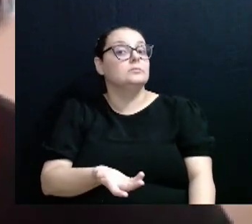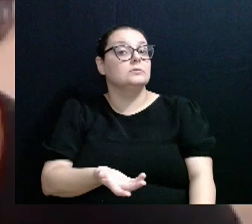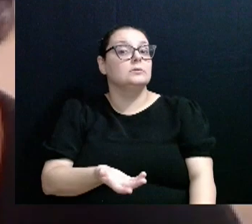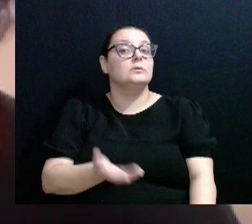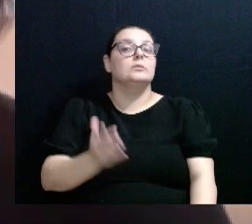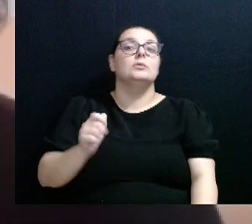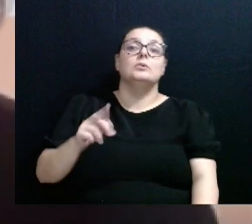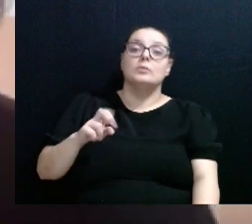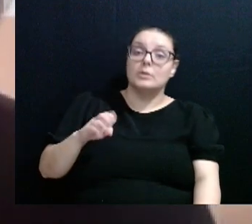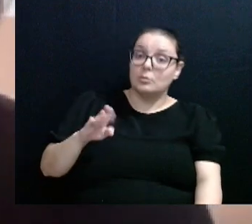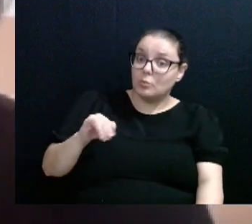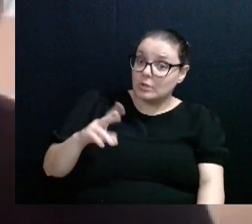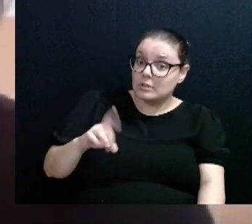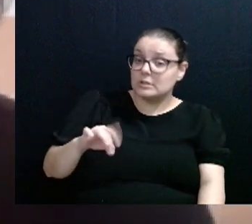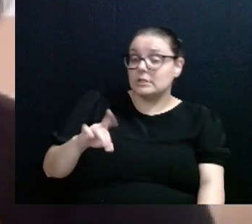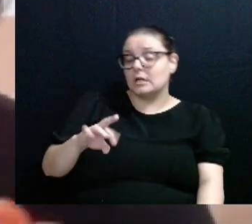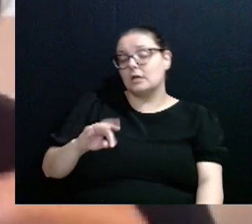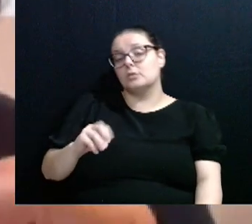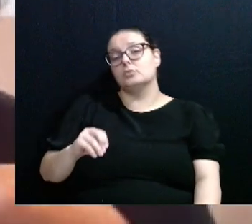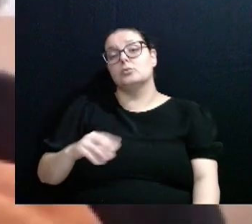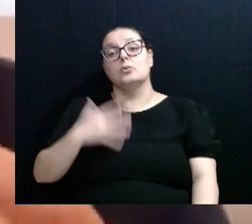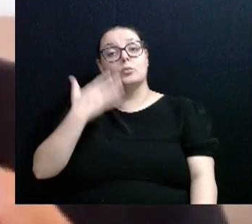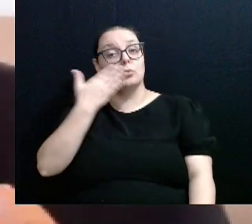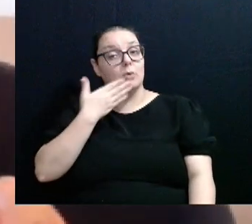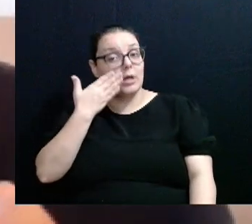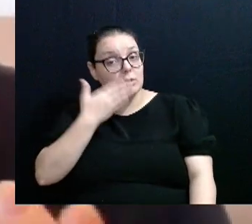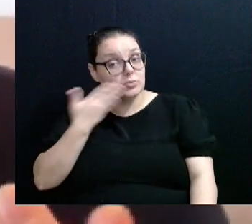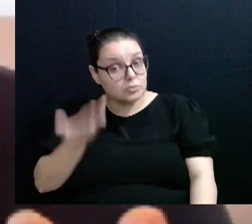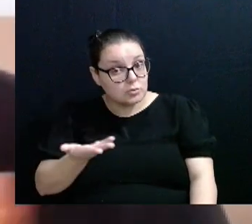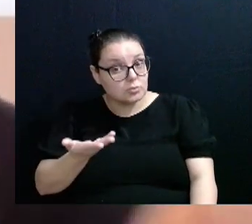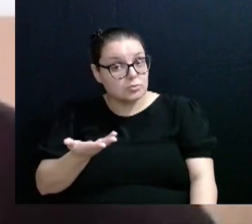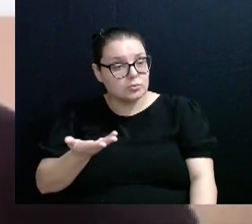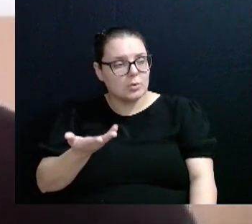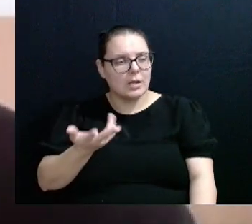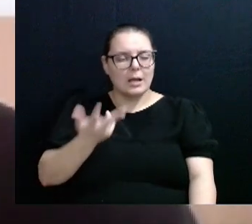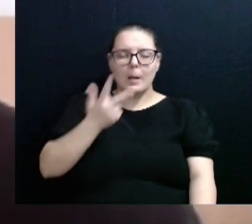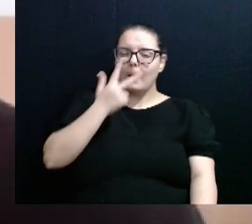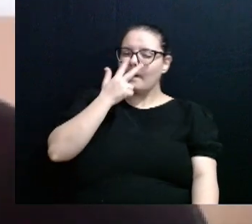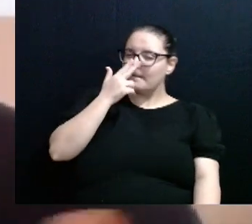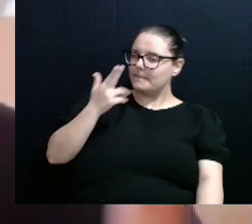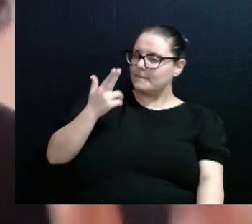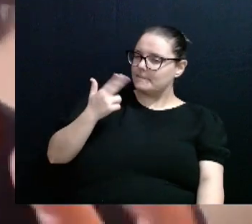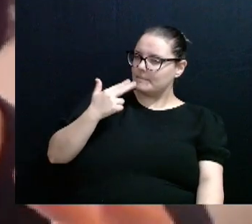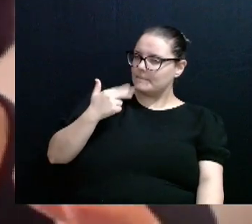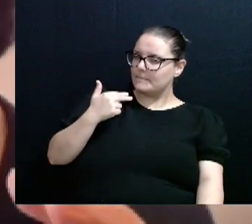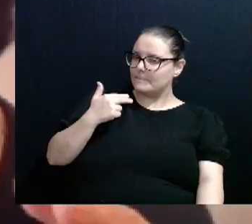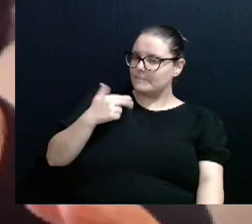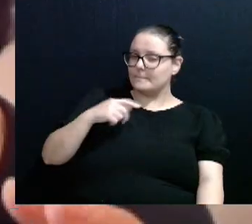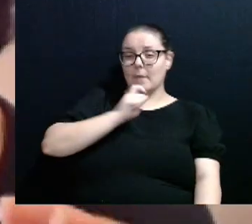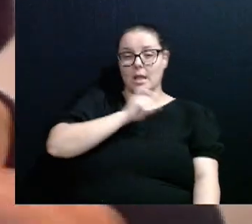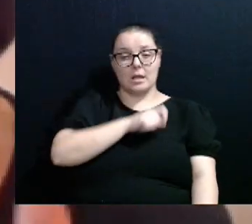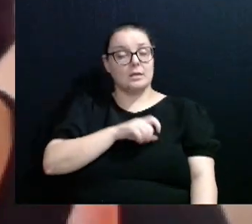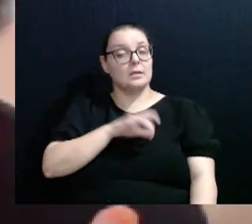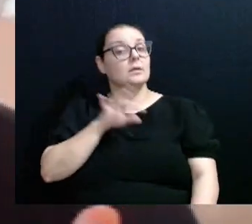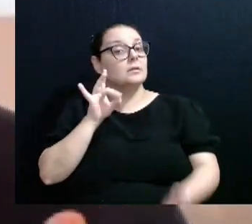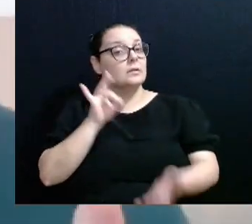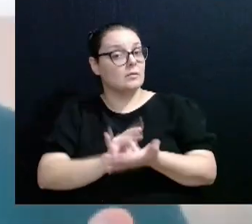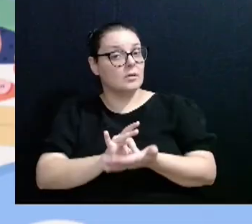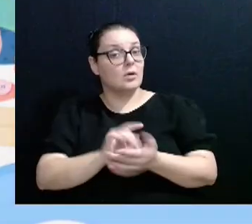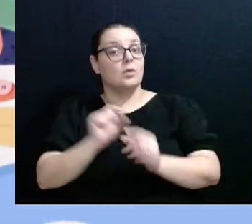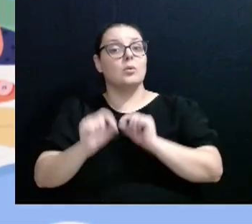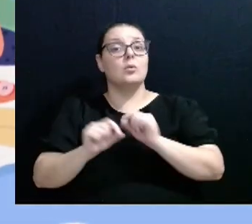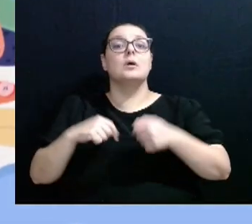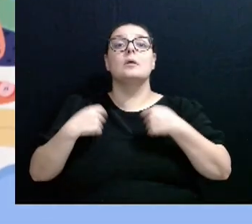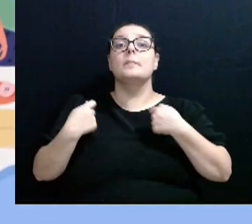o açúcar. Parece que a nutrição precisa de vilões, quando na realidade o que a gente precisa é